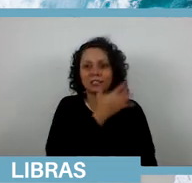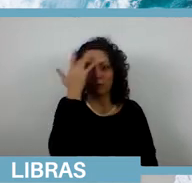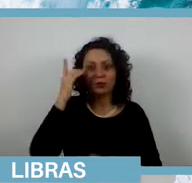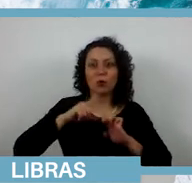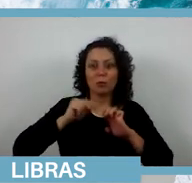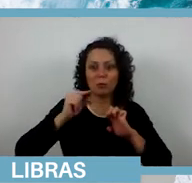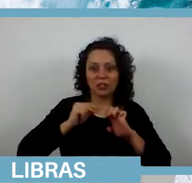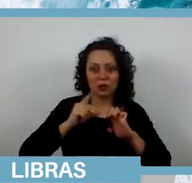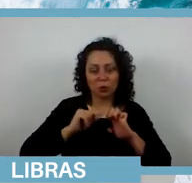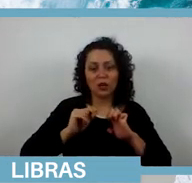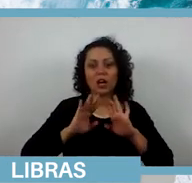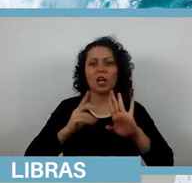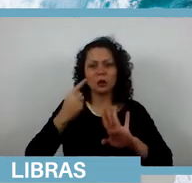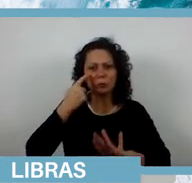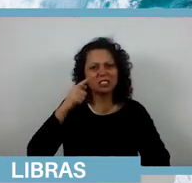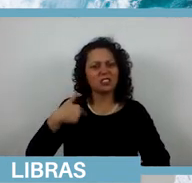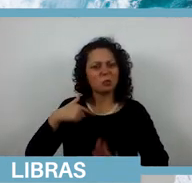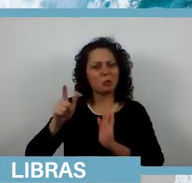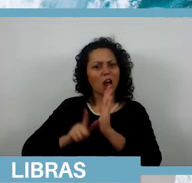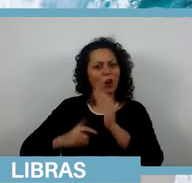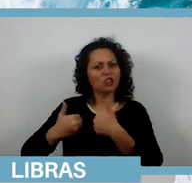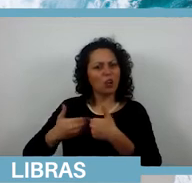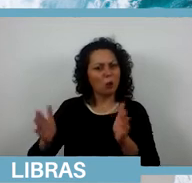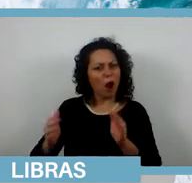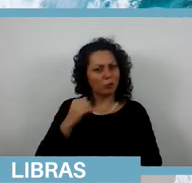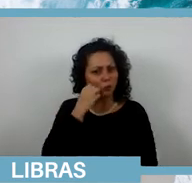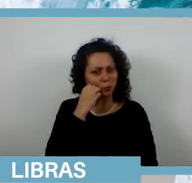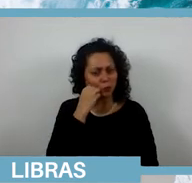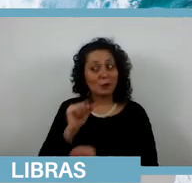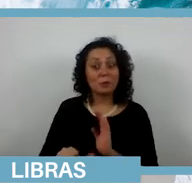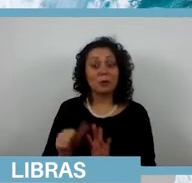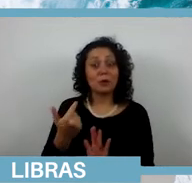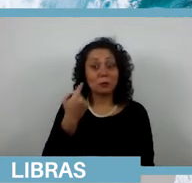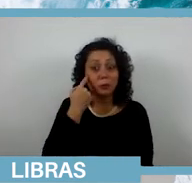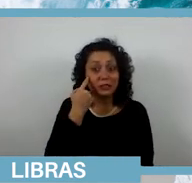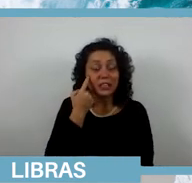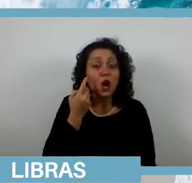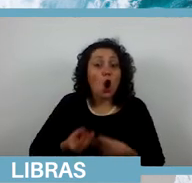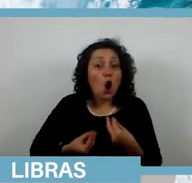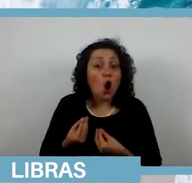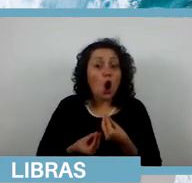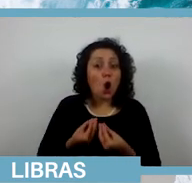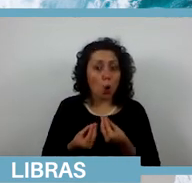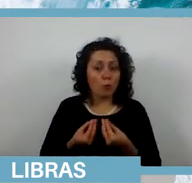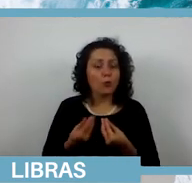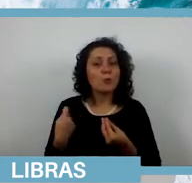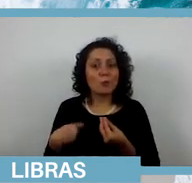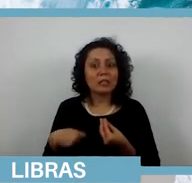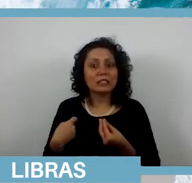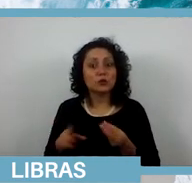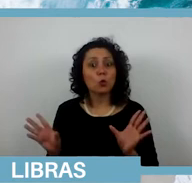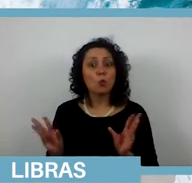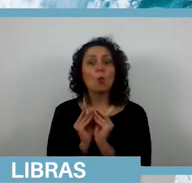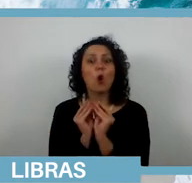pensar, nossa, será que eu abro uma loja? Antes disso tudo, você tem que pensar numa versão, enxuta, menor